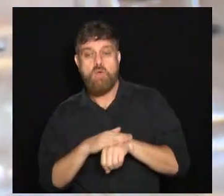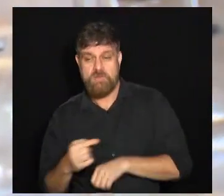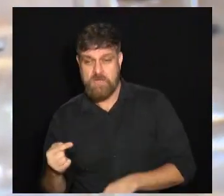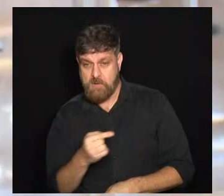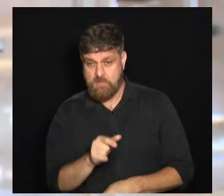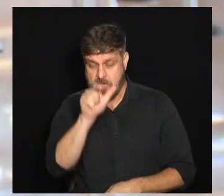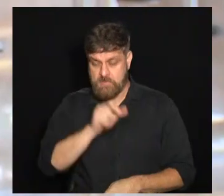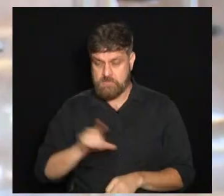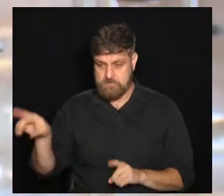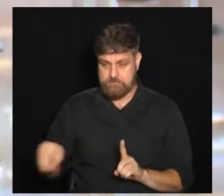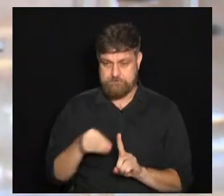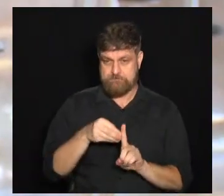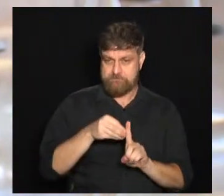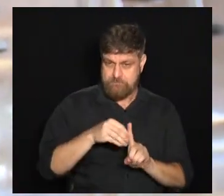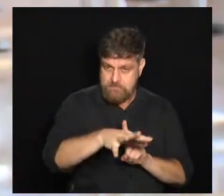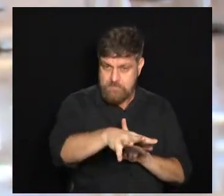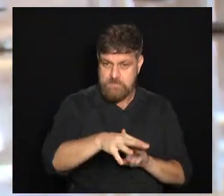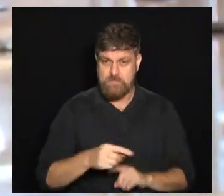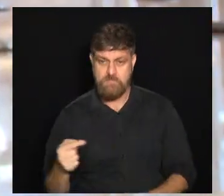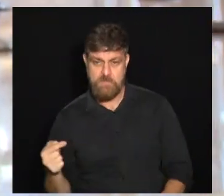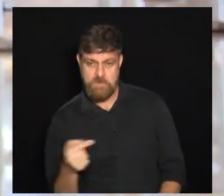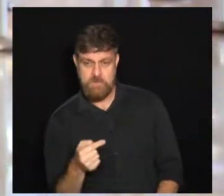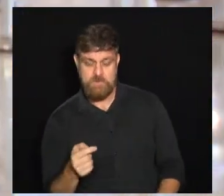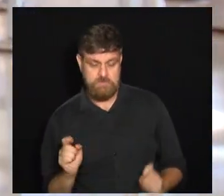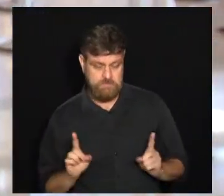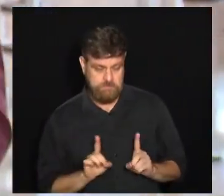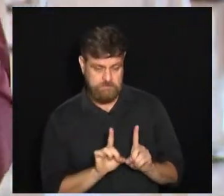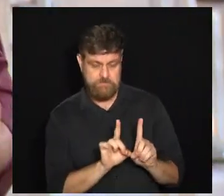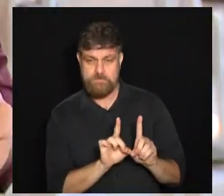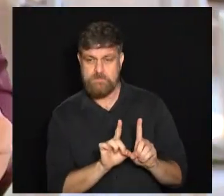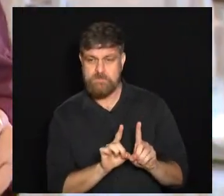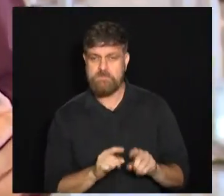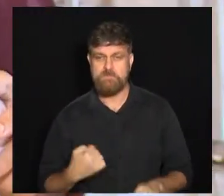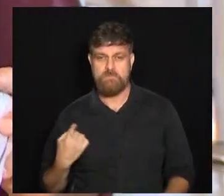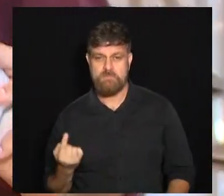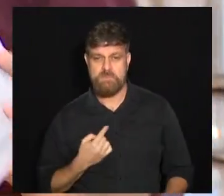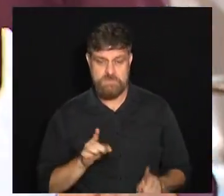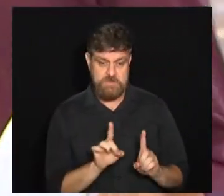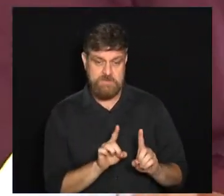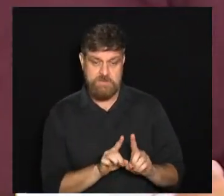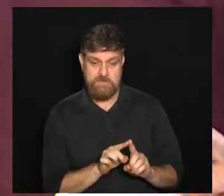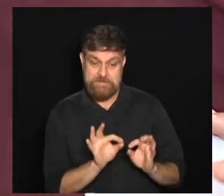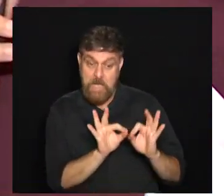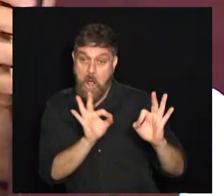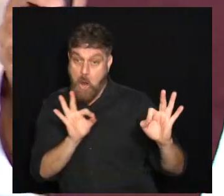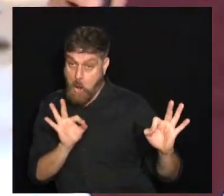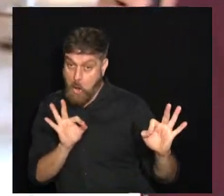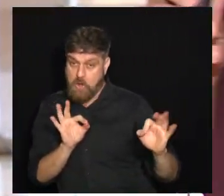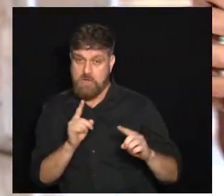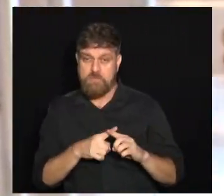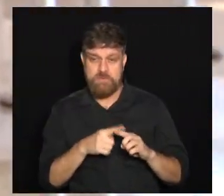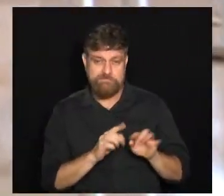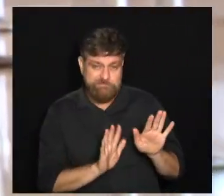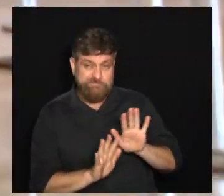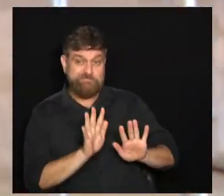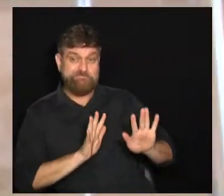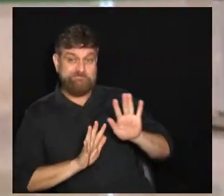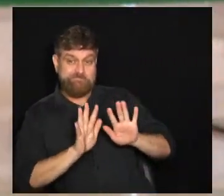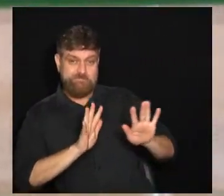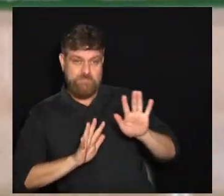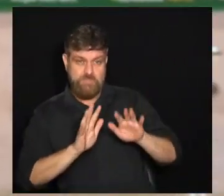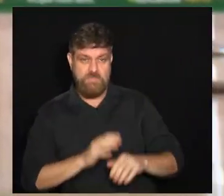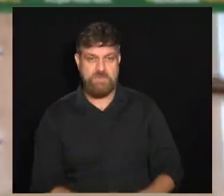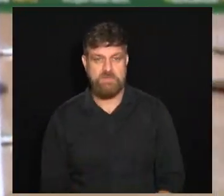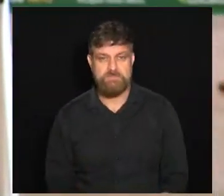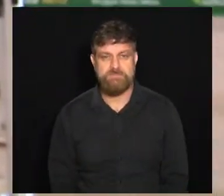do aeroporto, Maurício Simeonato, que está aqui ao meu lado. A gente está até separado para tomar alguns cuidados sanitários,